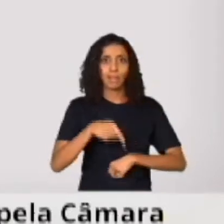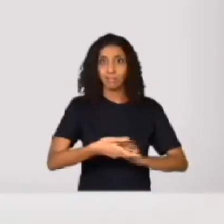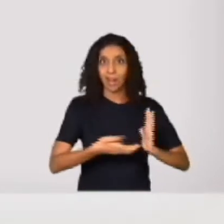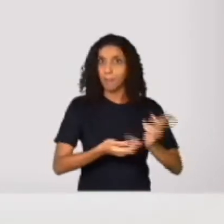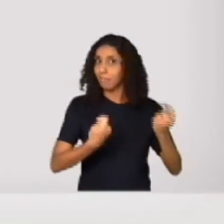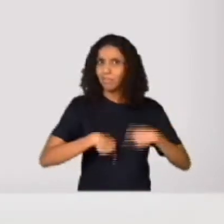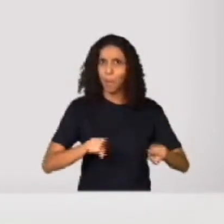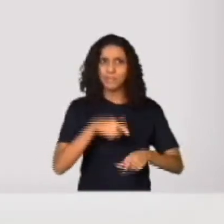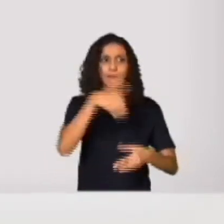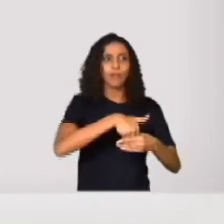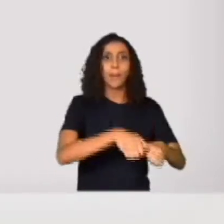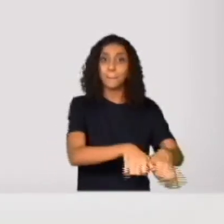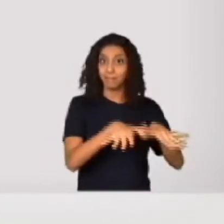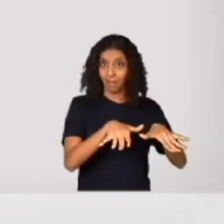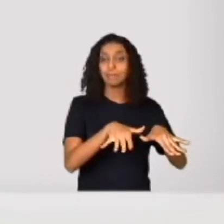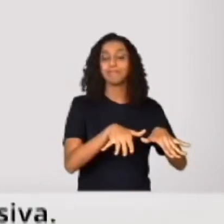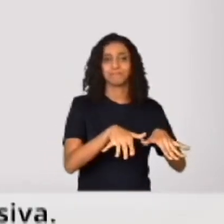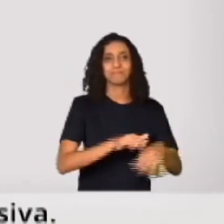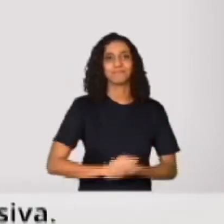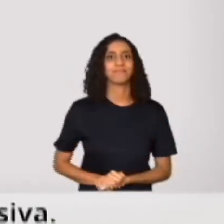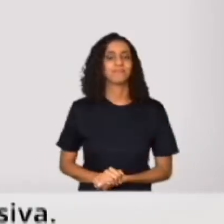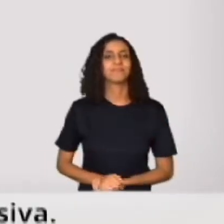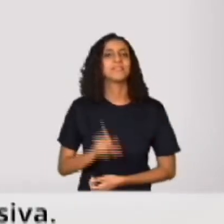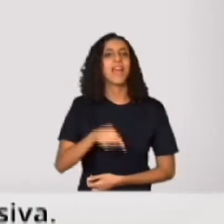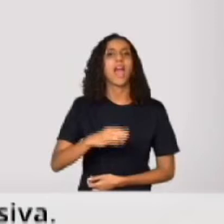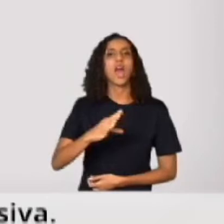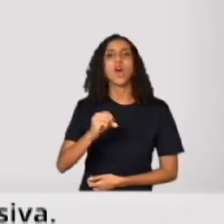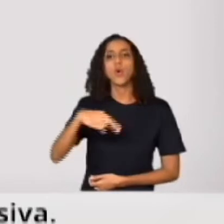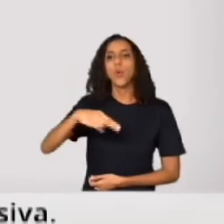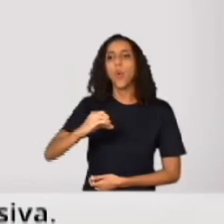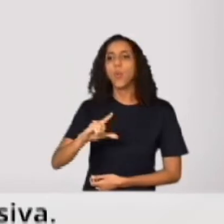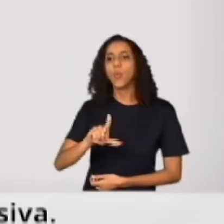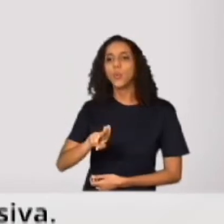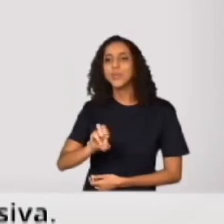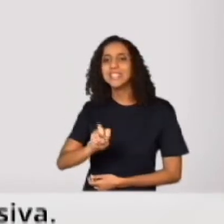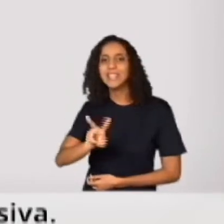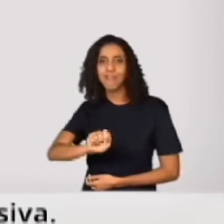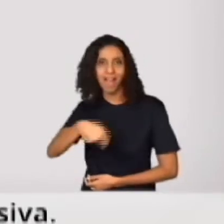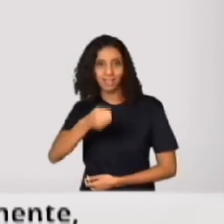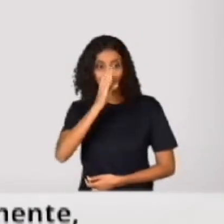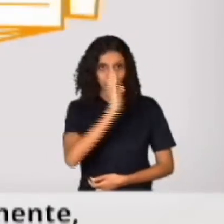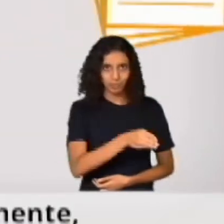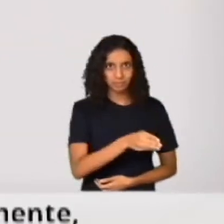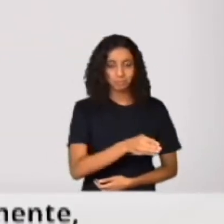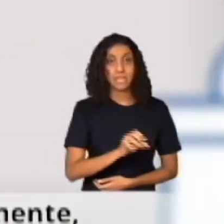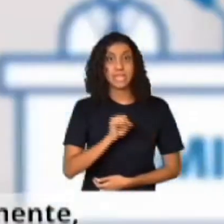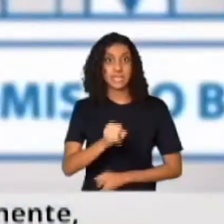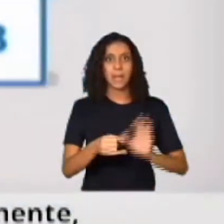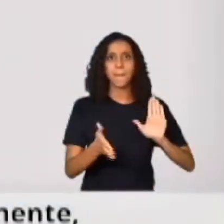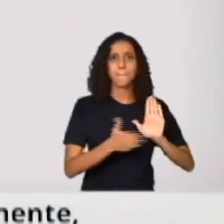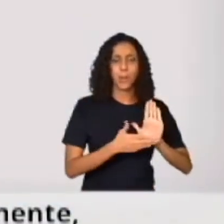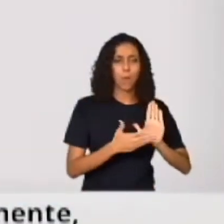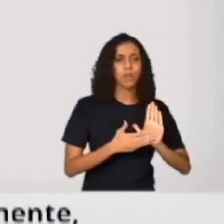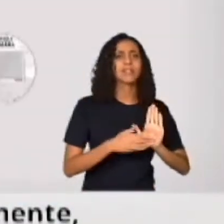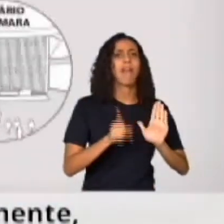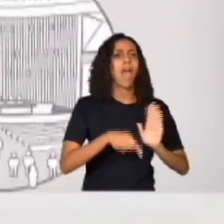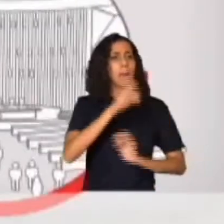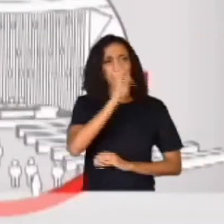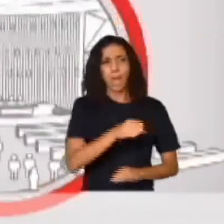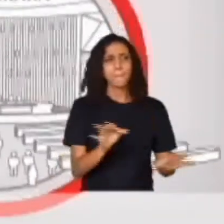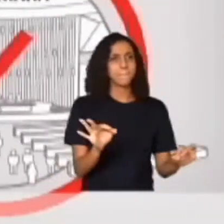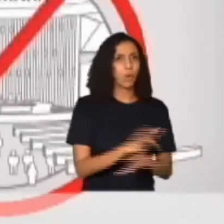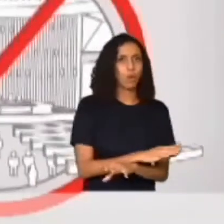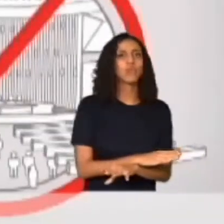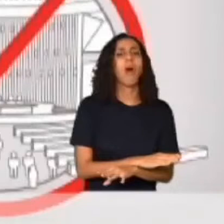pela Câmara não precisam passar pelo plenário? É o que chamamos de tramitação conclusiva. Quando uma proposta tramita